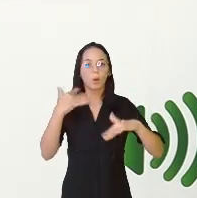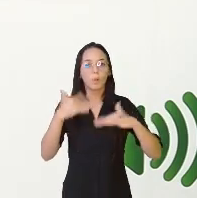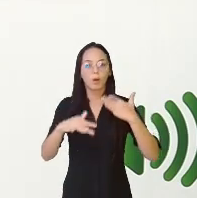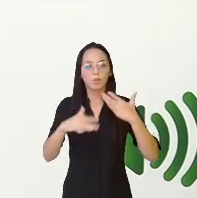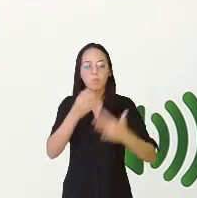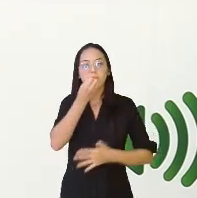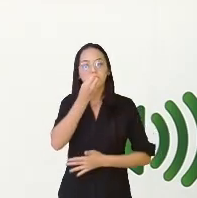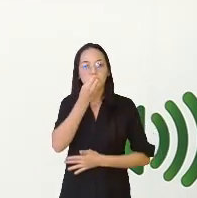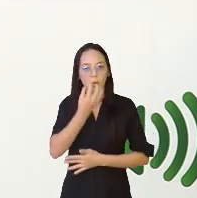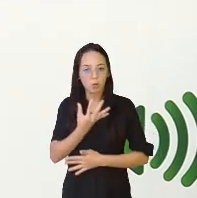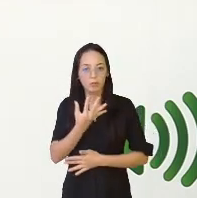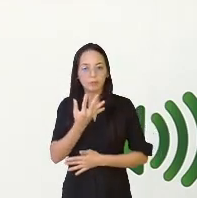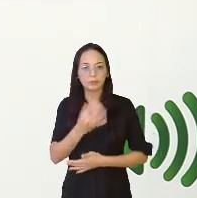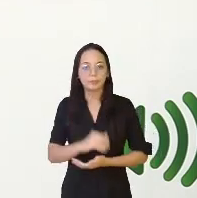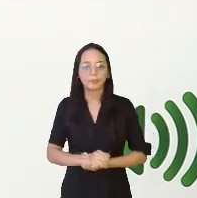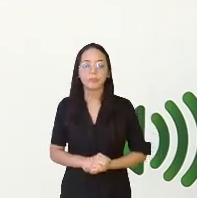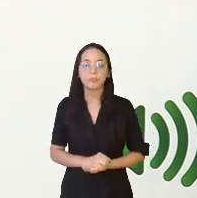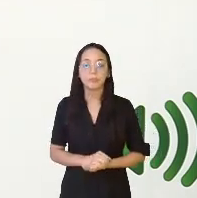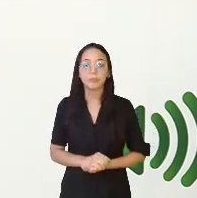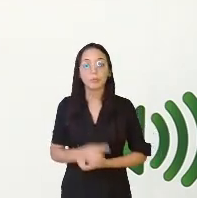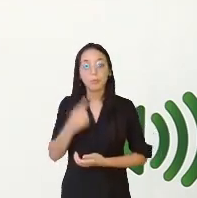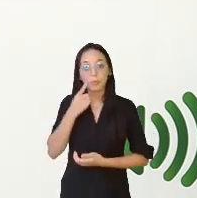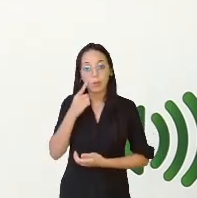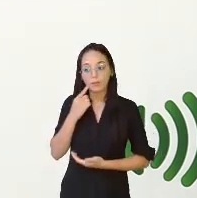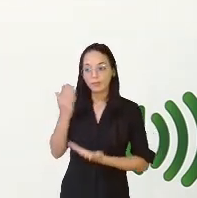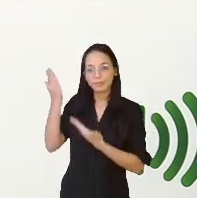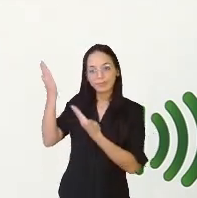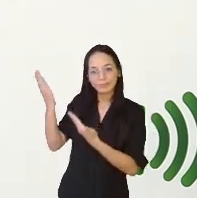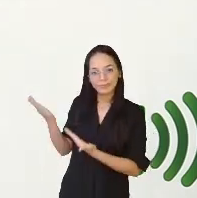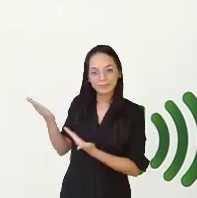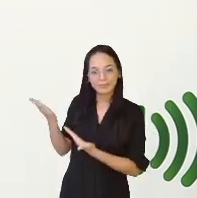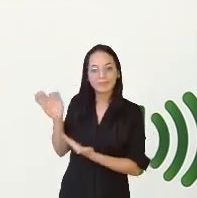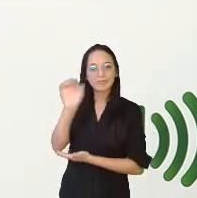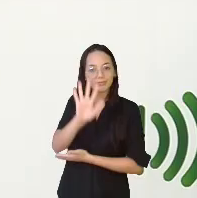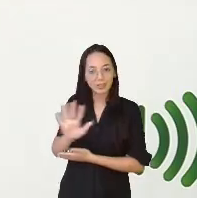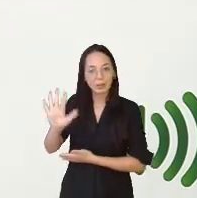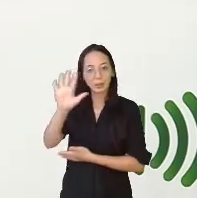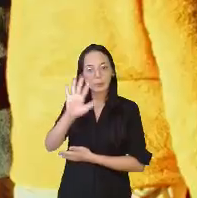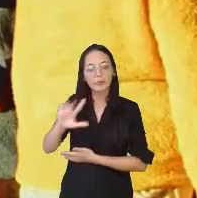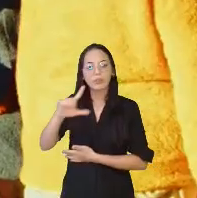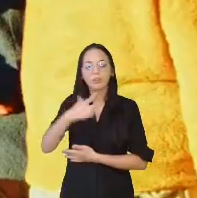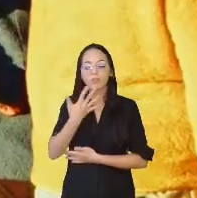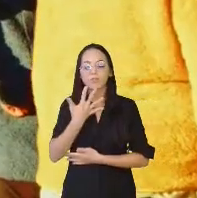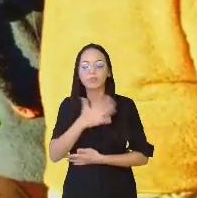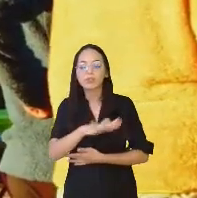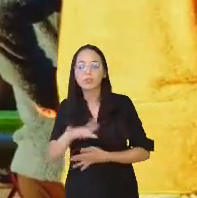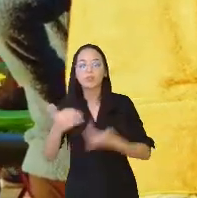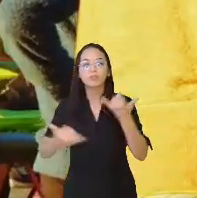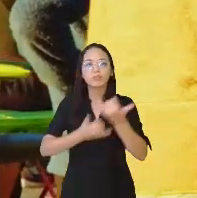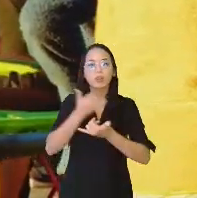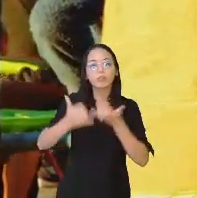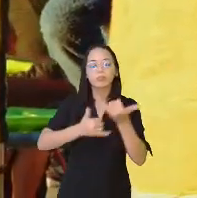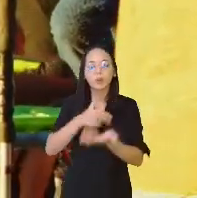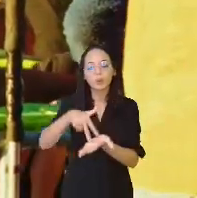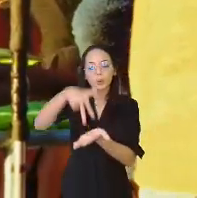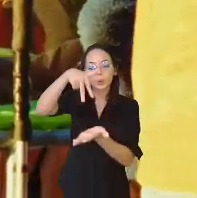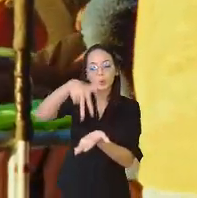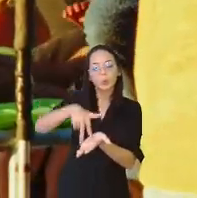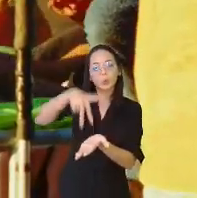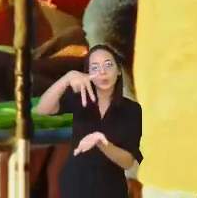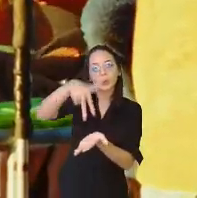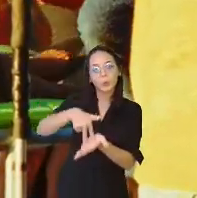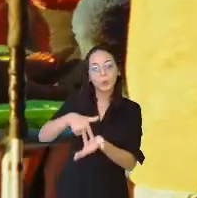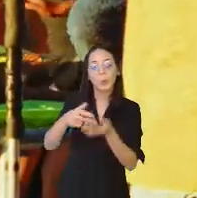em bom funcionamento. Aqui, como vocês podem ver na imagem, eu tenho crianças brincando na cama elástica.